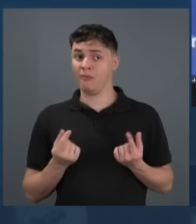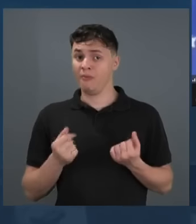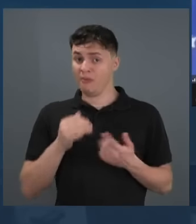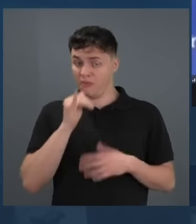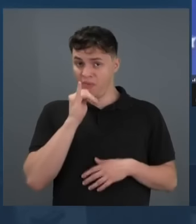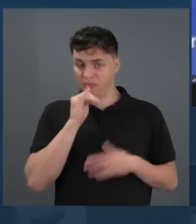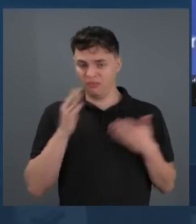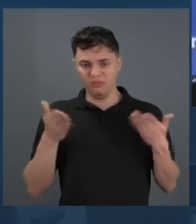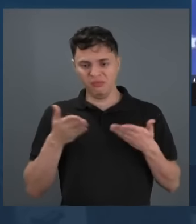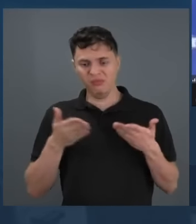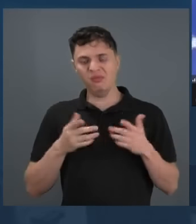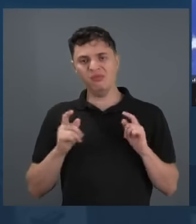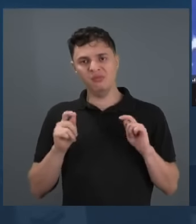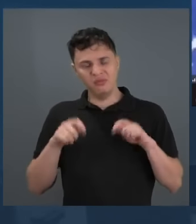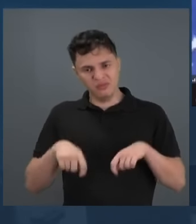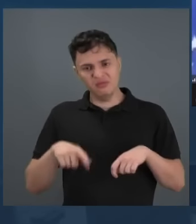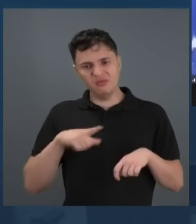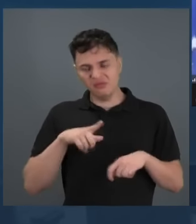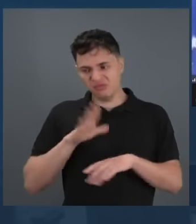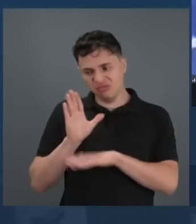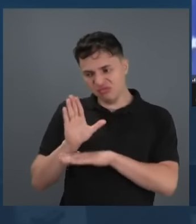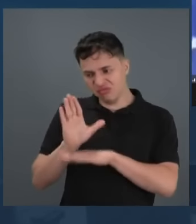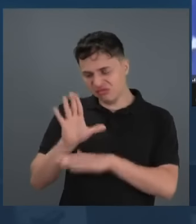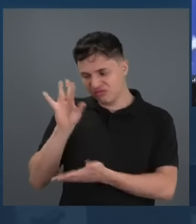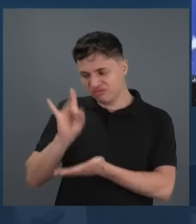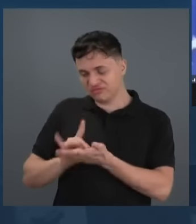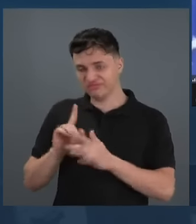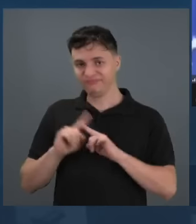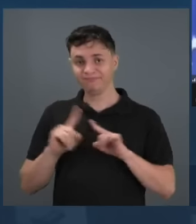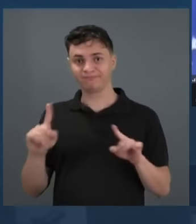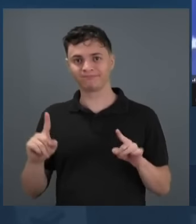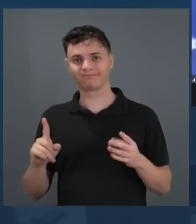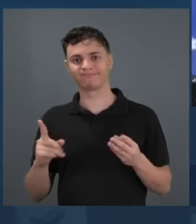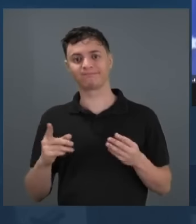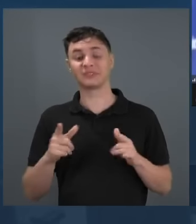exemplo, poderia ajudar,